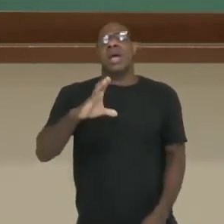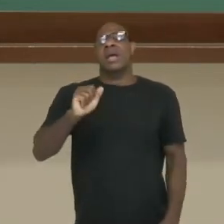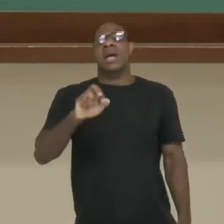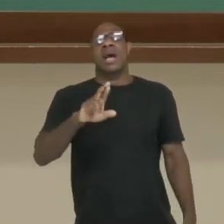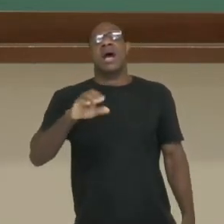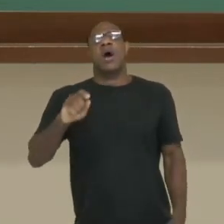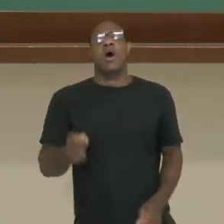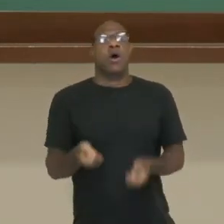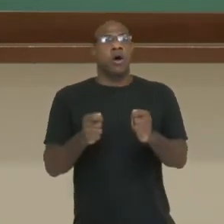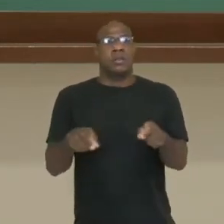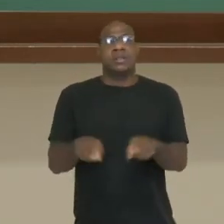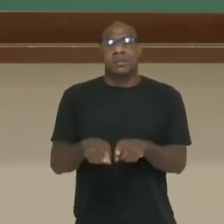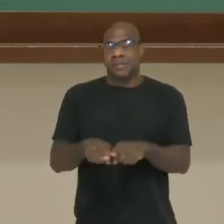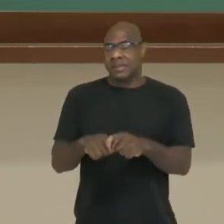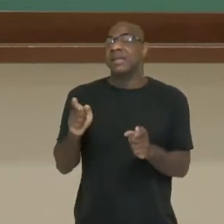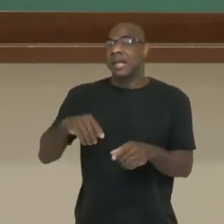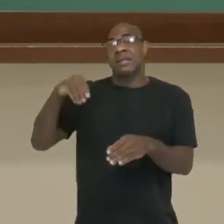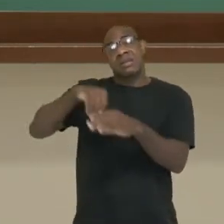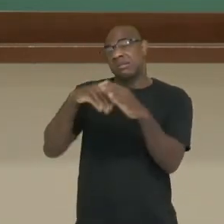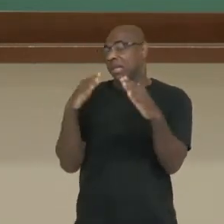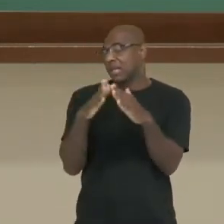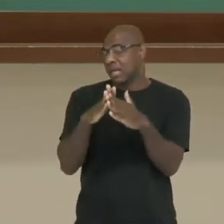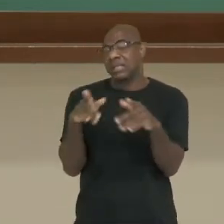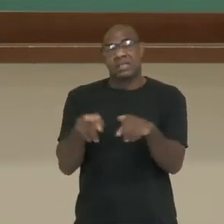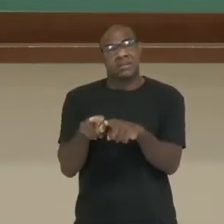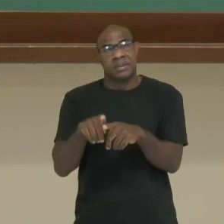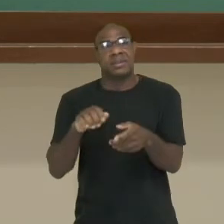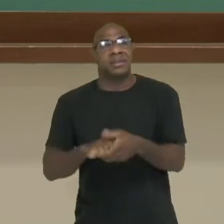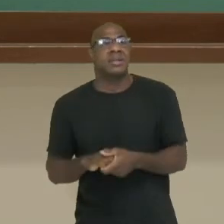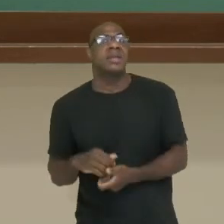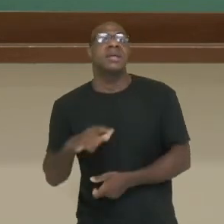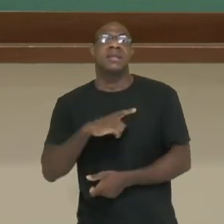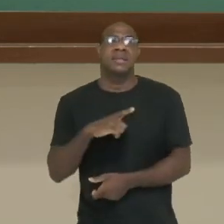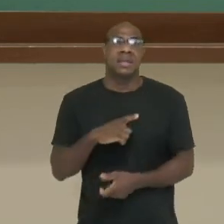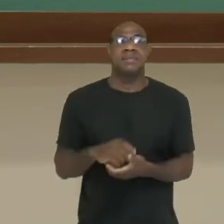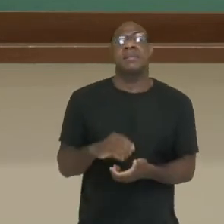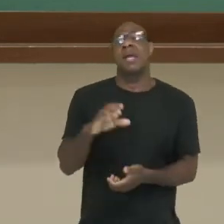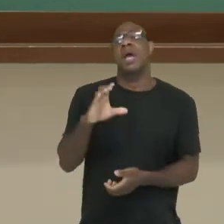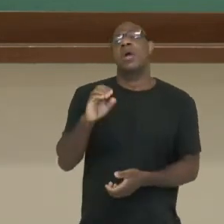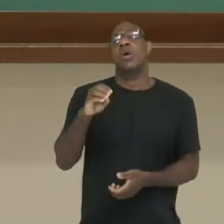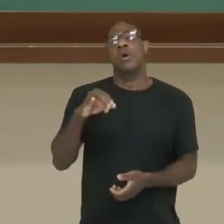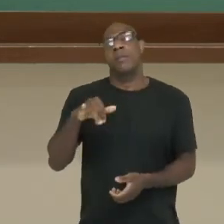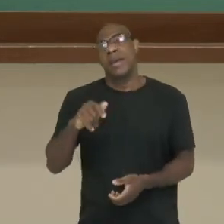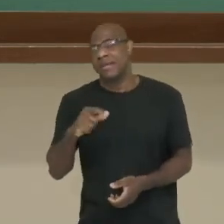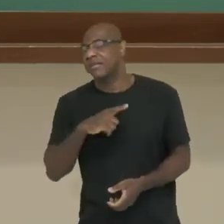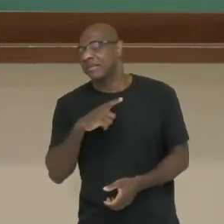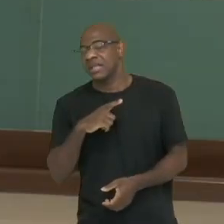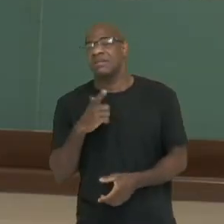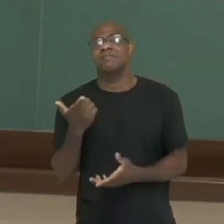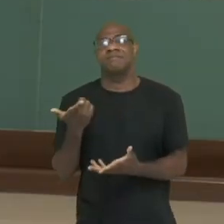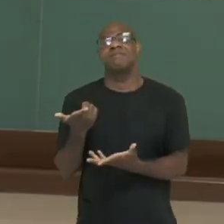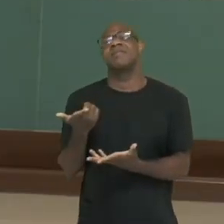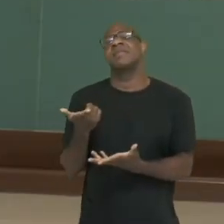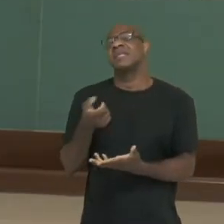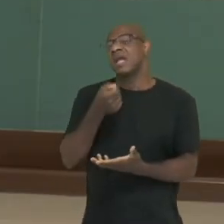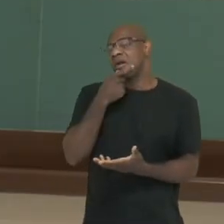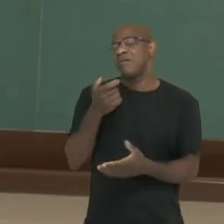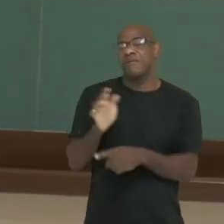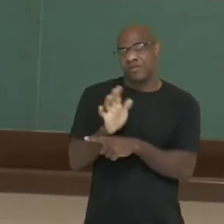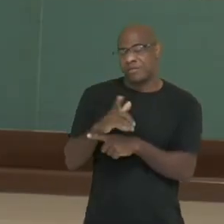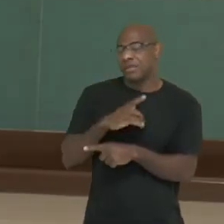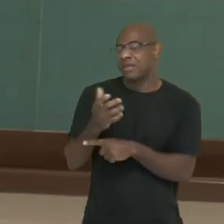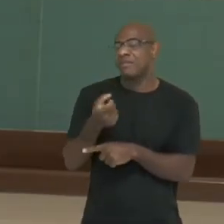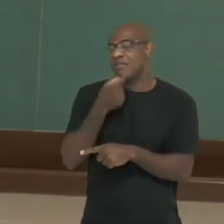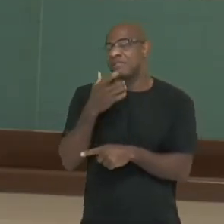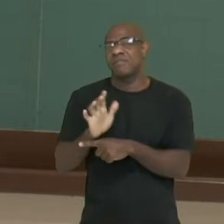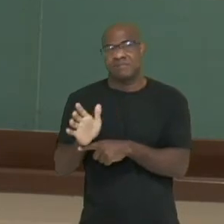e também era o palco para essas apresentações, que a gente tem ali, por exemplo, a comédia dell'arte. Então, muito legal e começa, né, esse